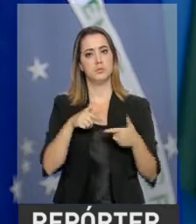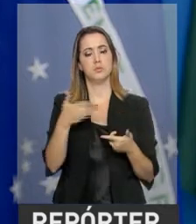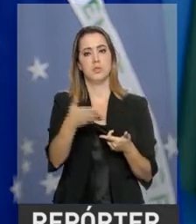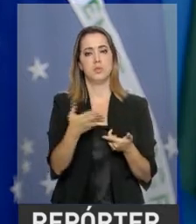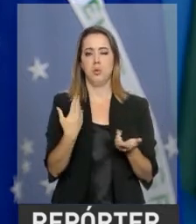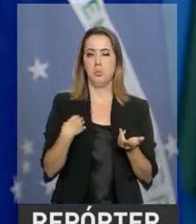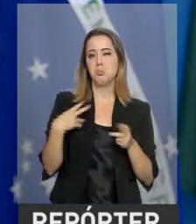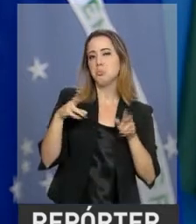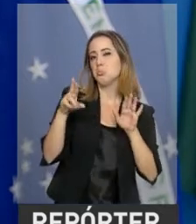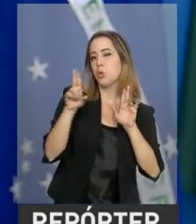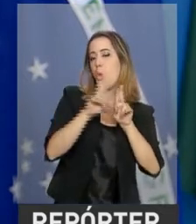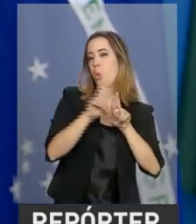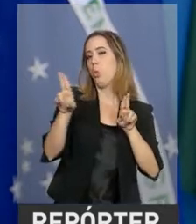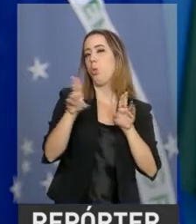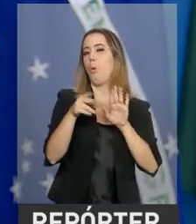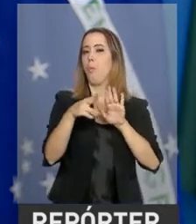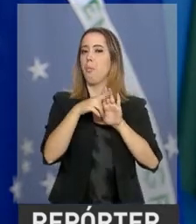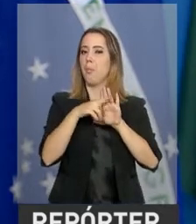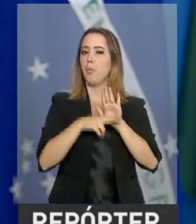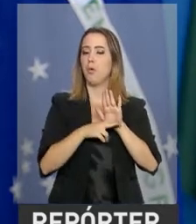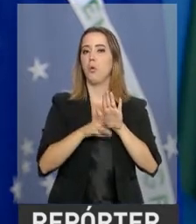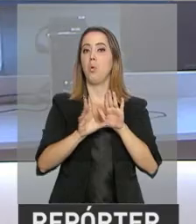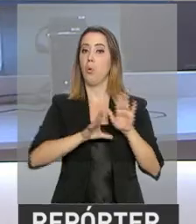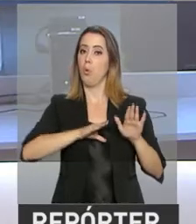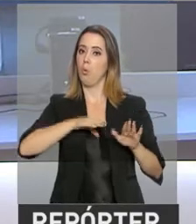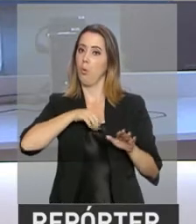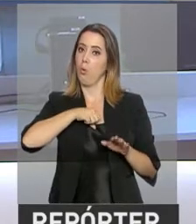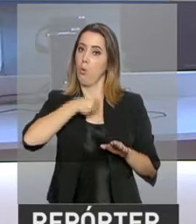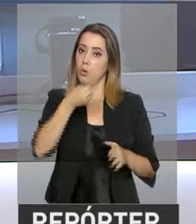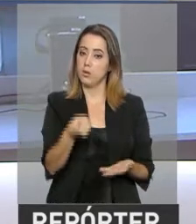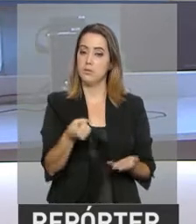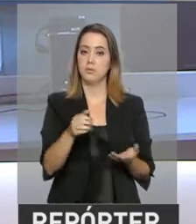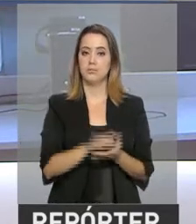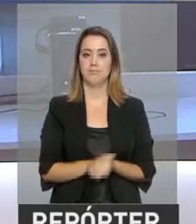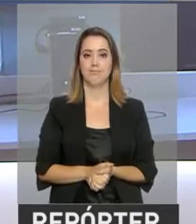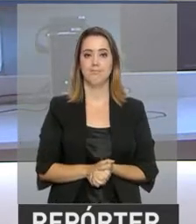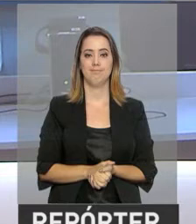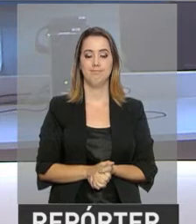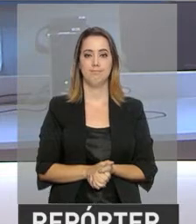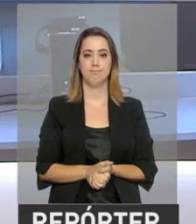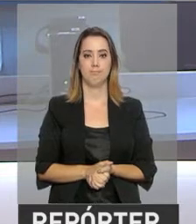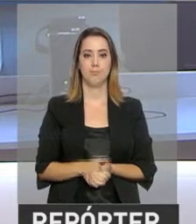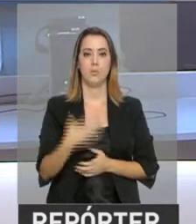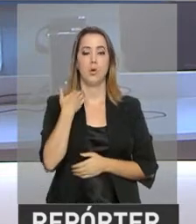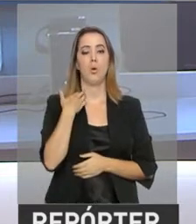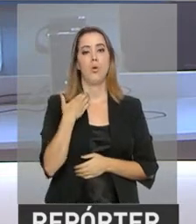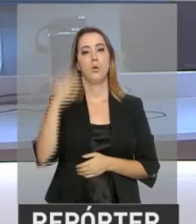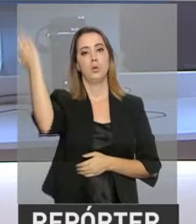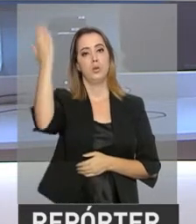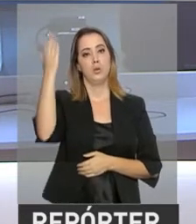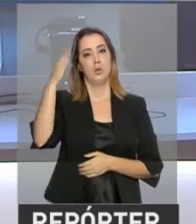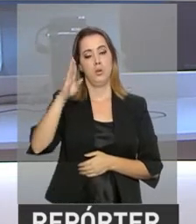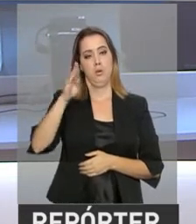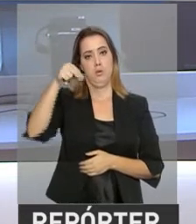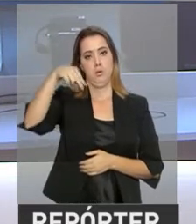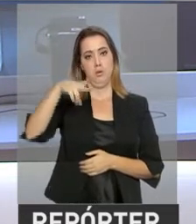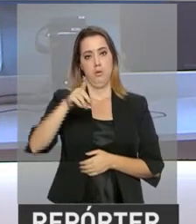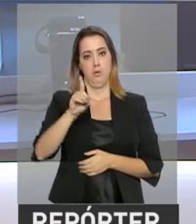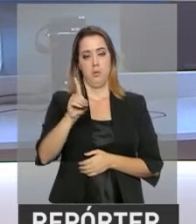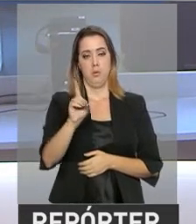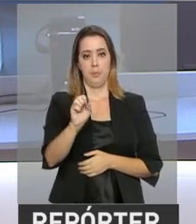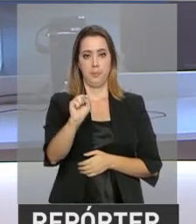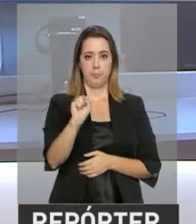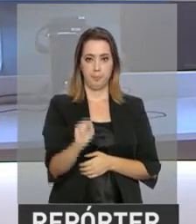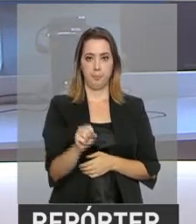rotulando modestamente de corajosas o banco nacional de desenvolvimento econômico e social